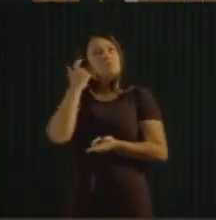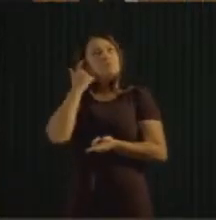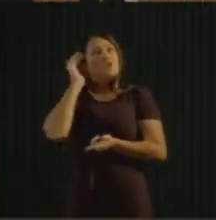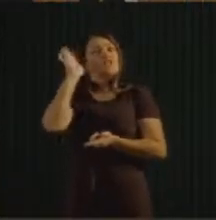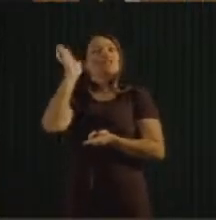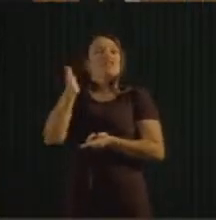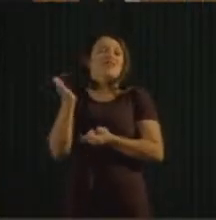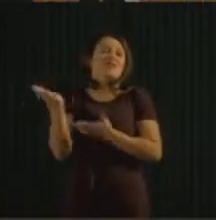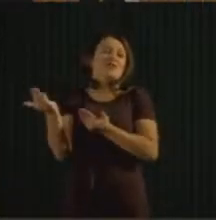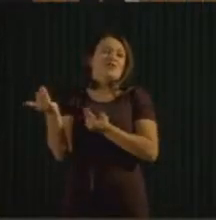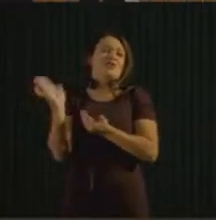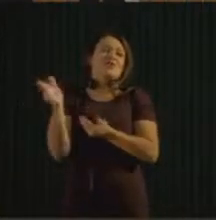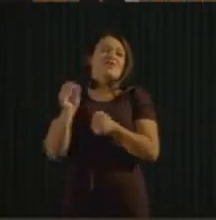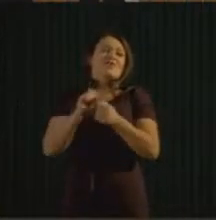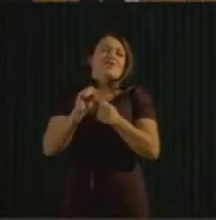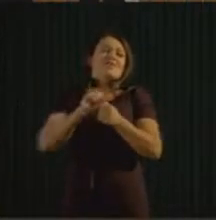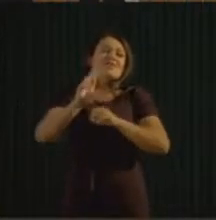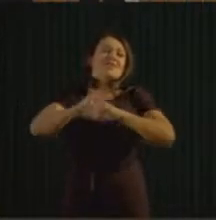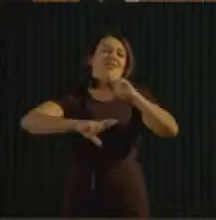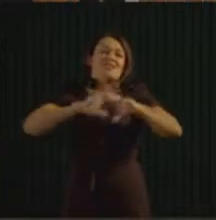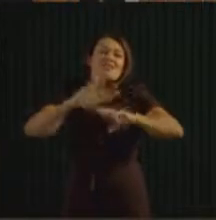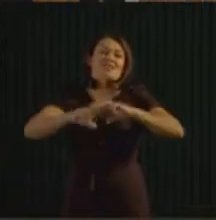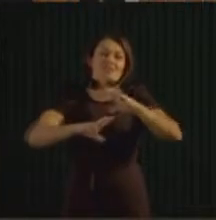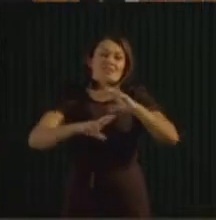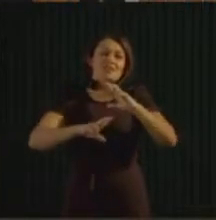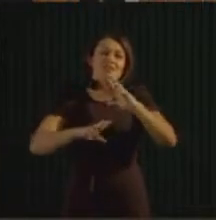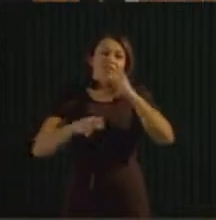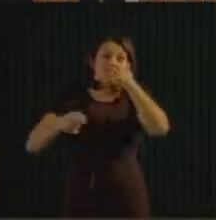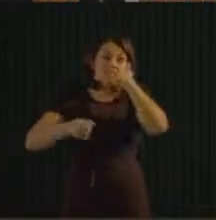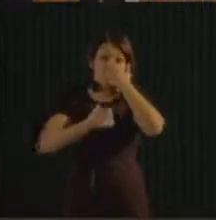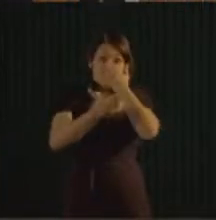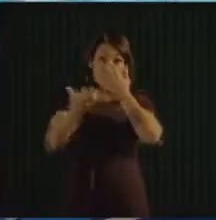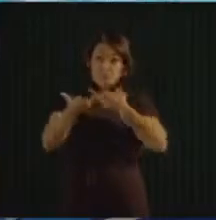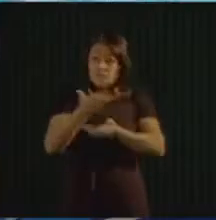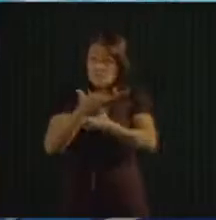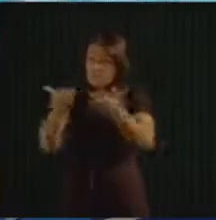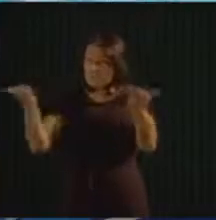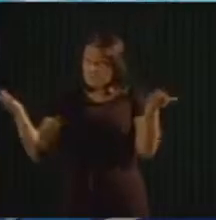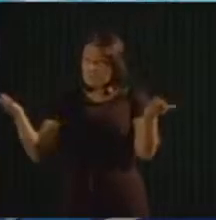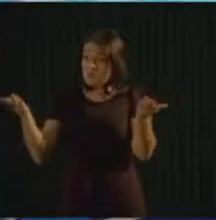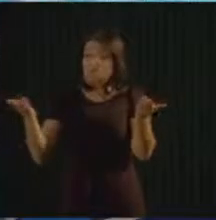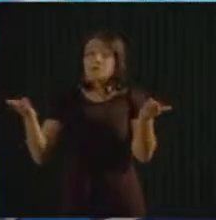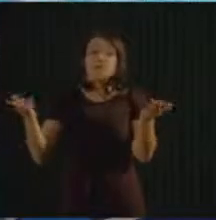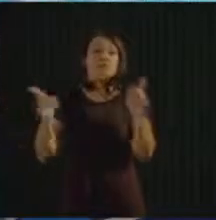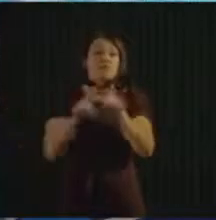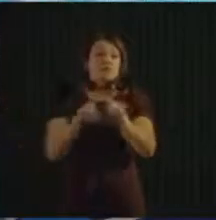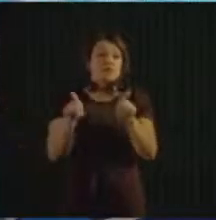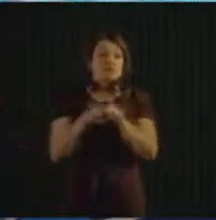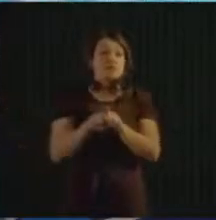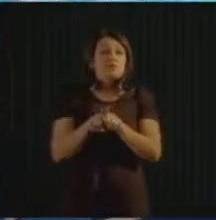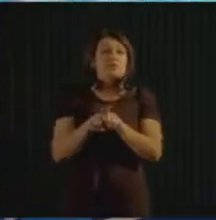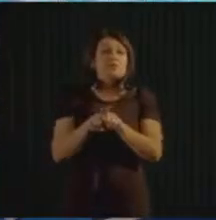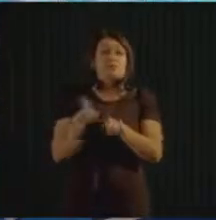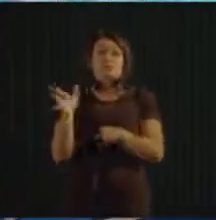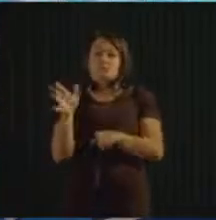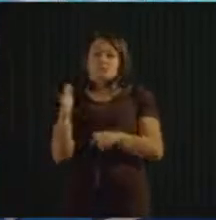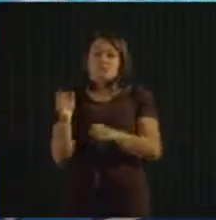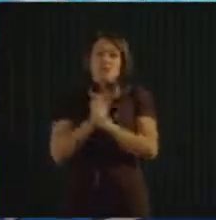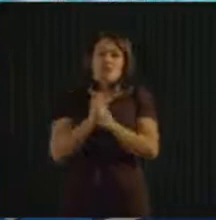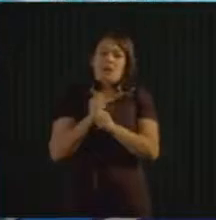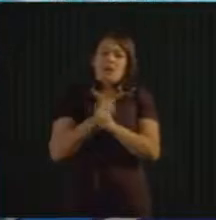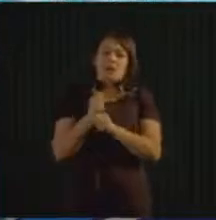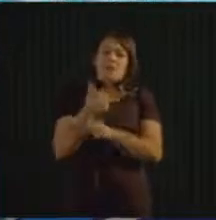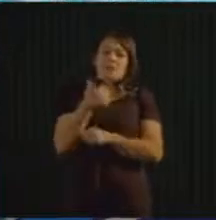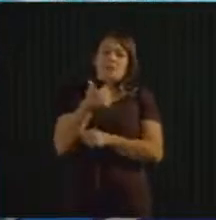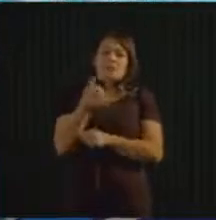Então, de certa forma, o que era naquela época? Já era reciclagem, né? Por quê? Inclusive, acho que muitos, talvez aqui, que sejam da minha década, de 60,